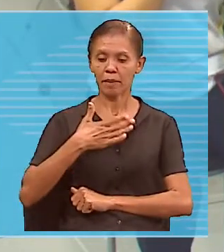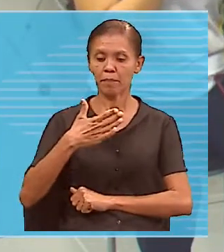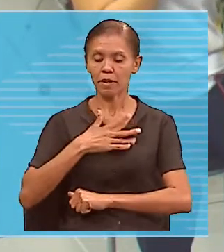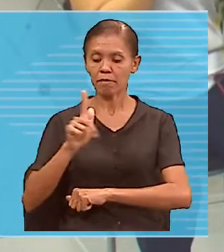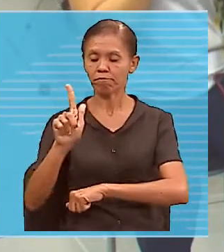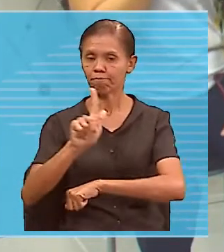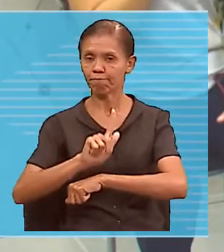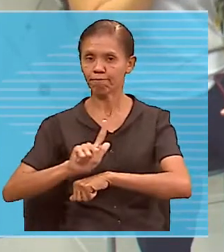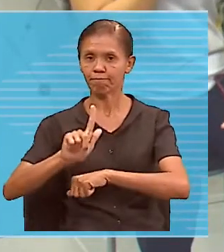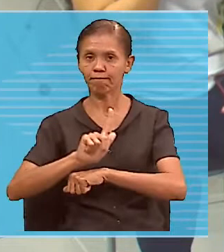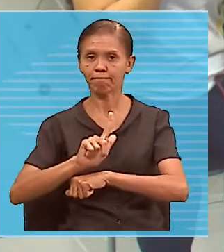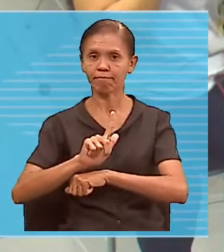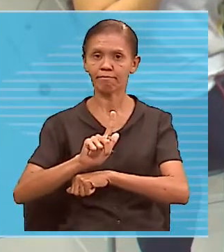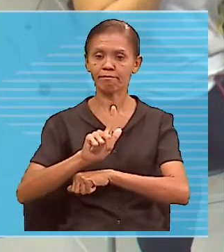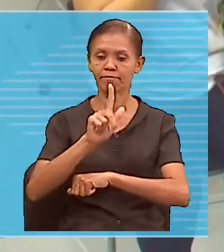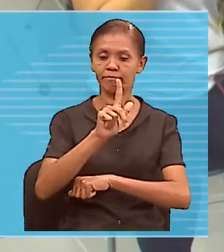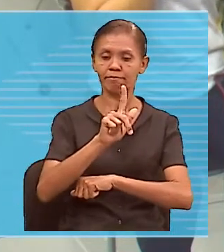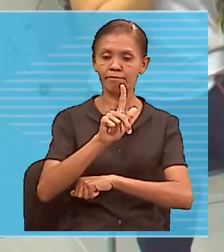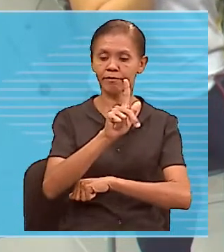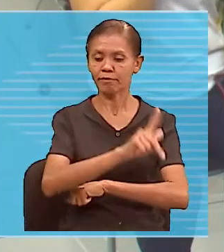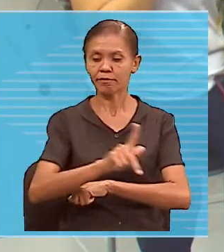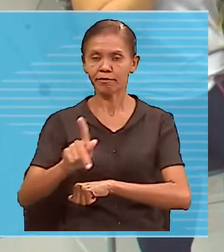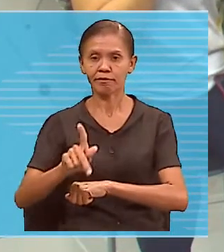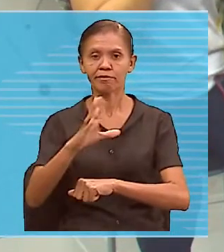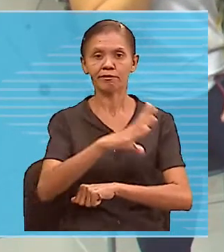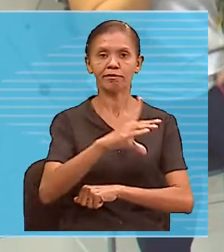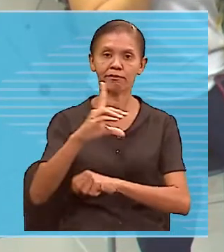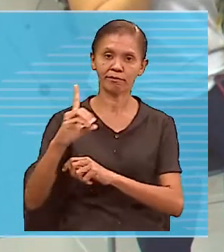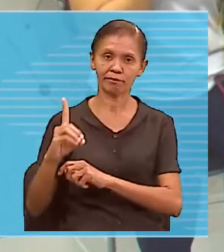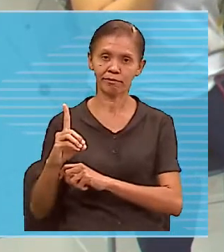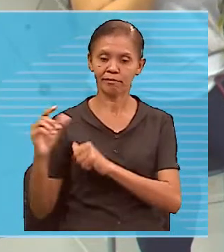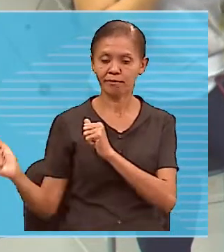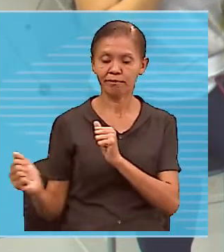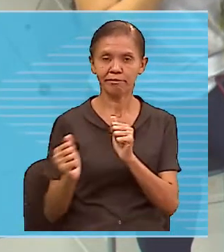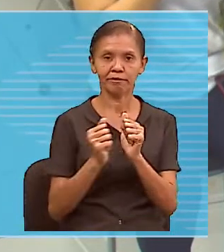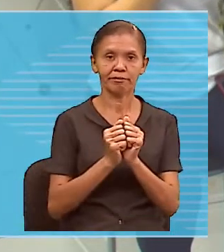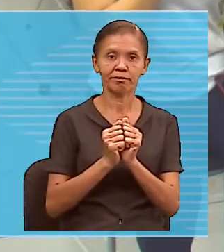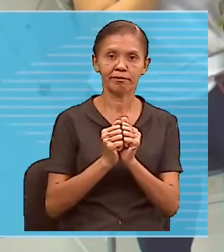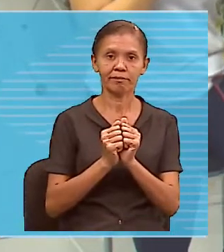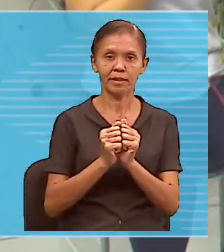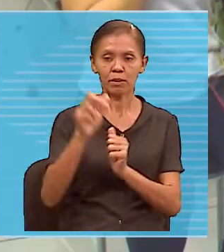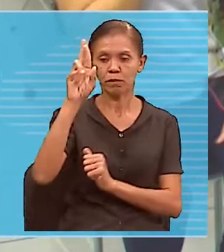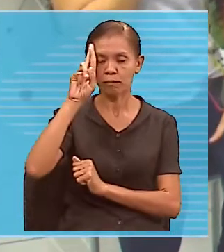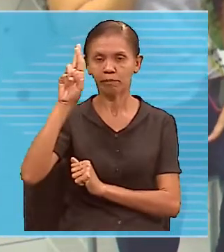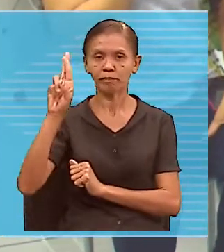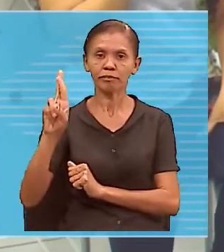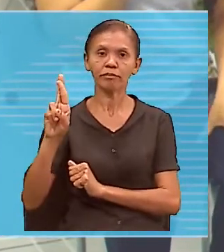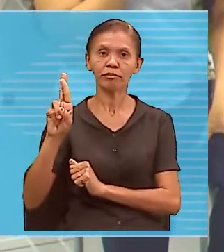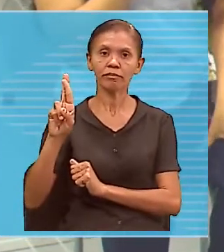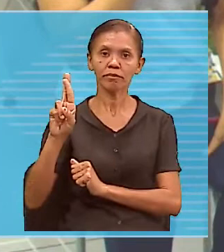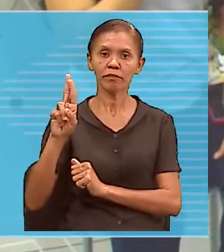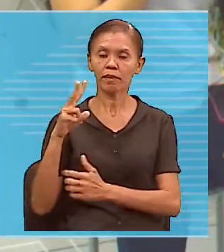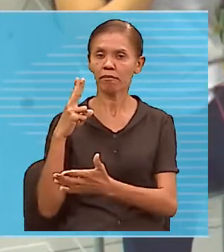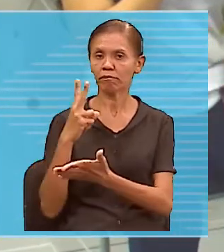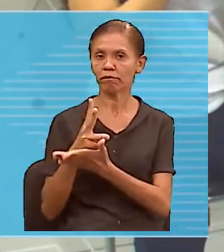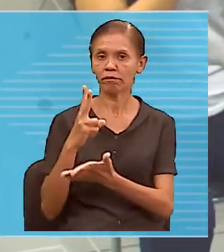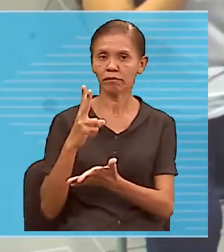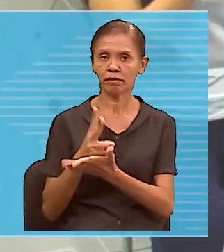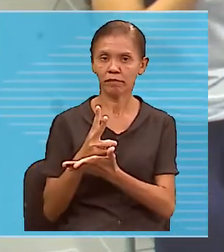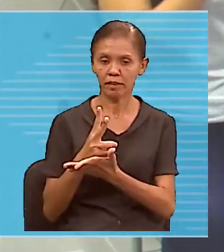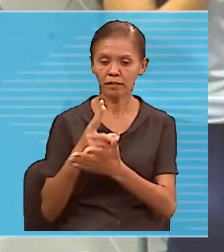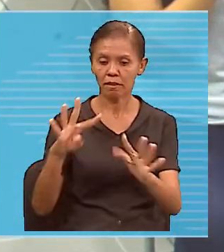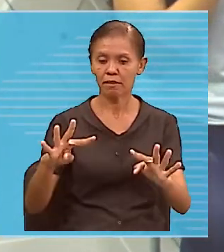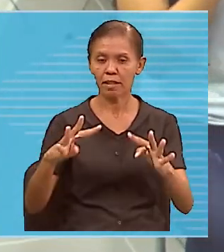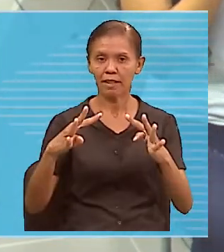gestão de professores e coordenadores, juntamente com meu diretor, eles sempre ouvem a